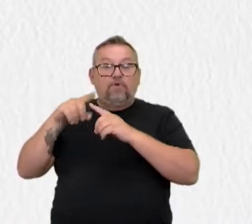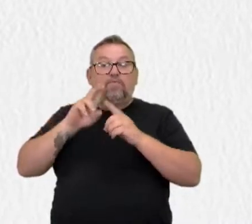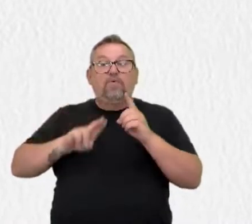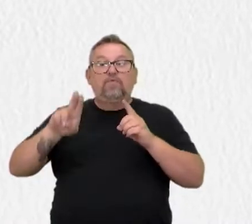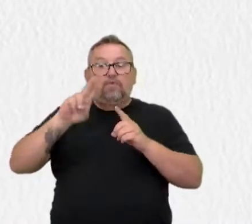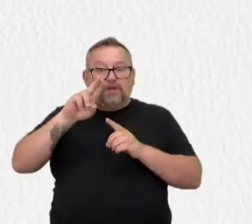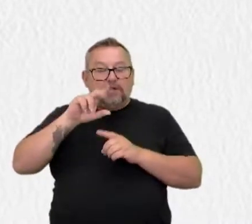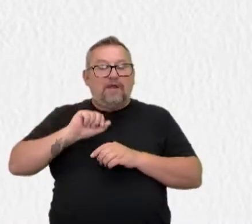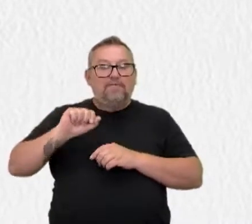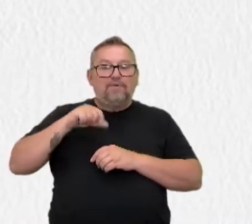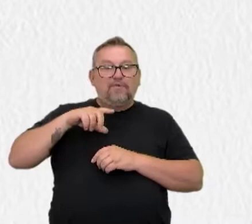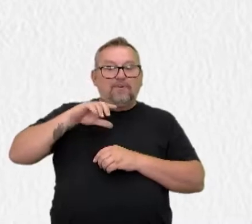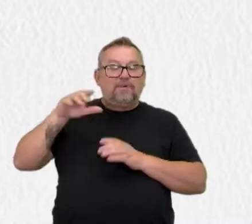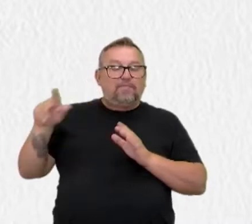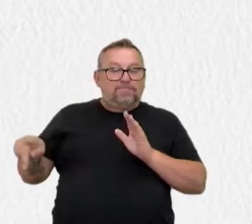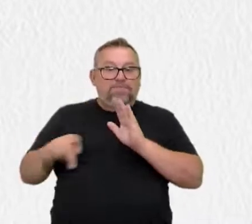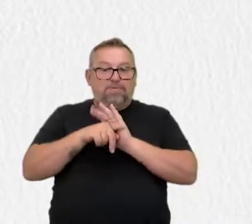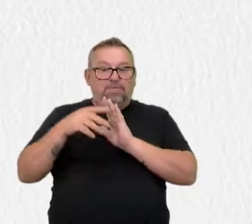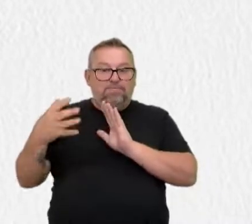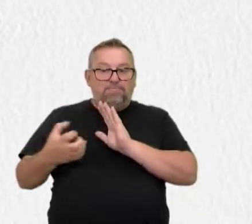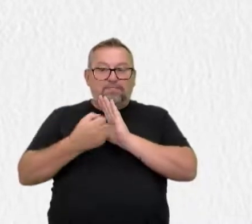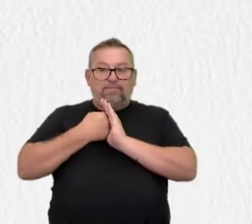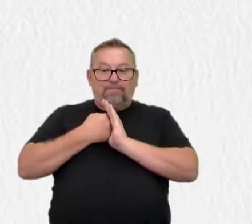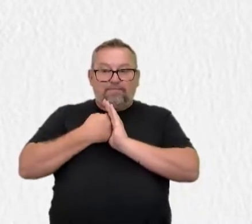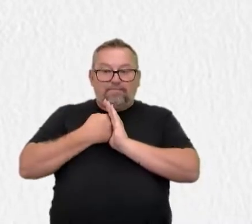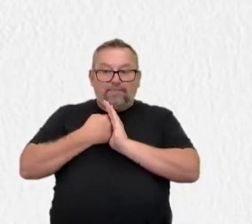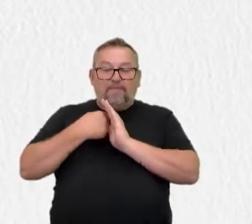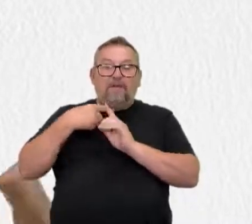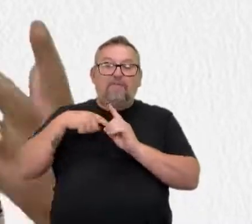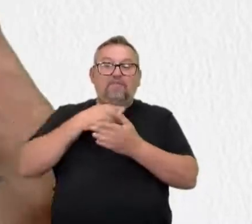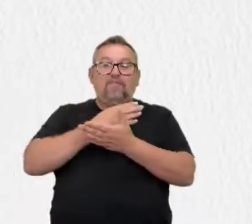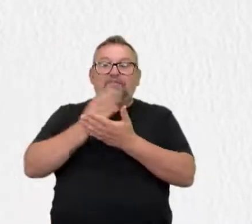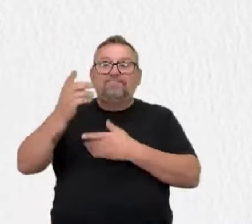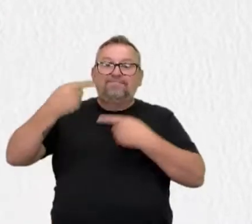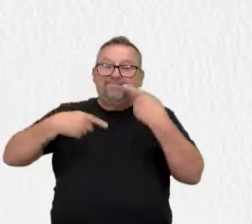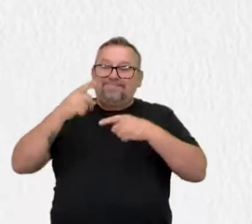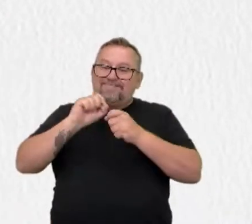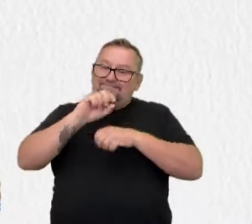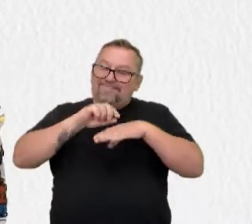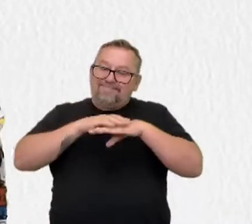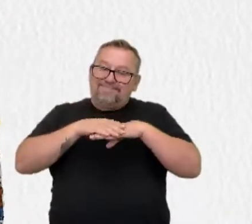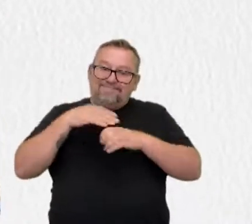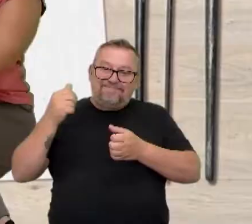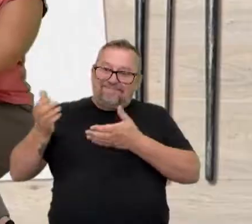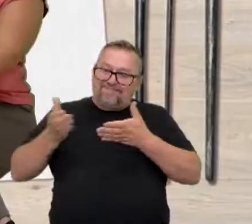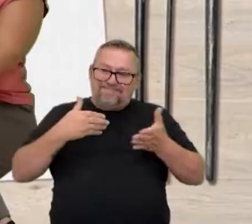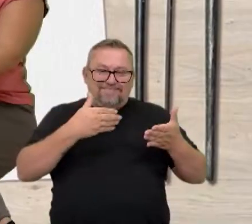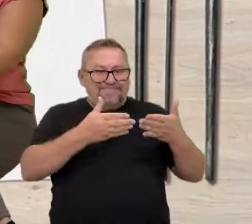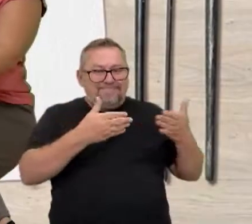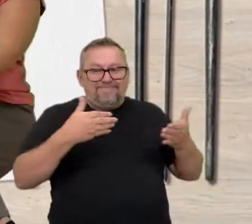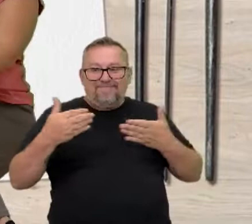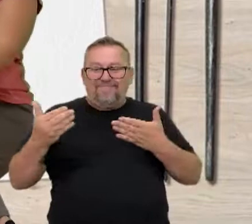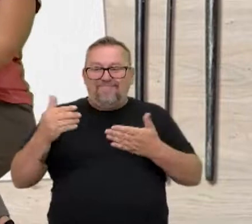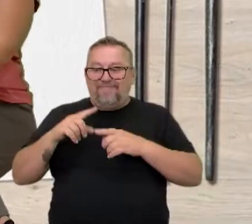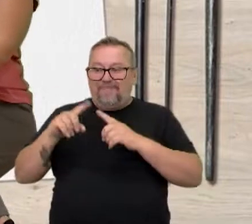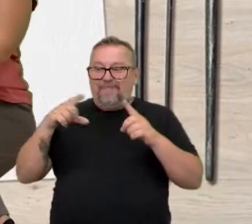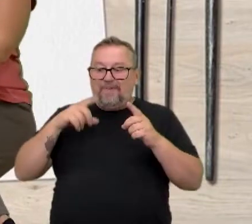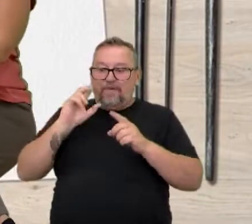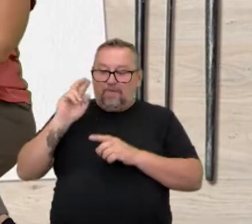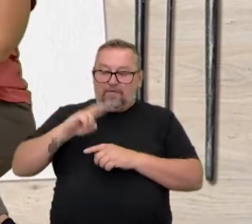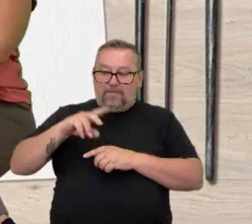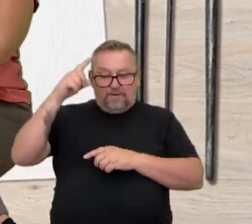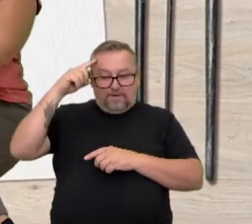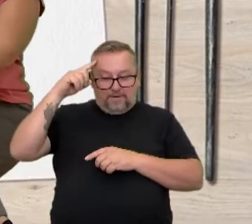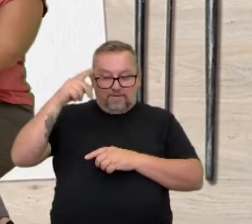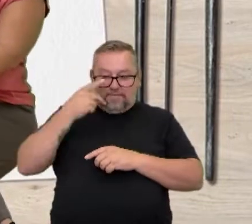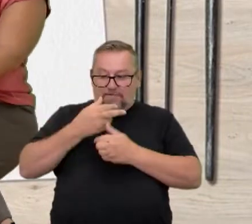foi esse processo de apropriação. E aí a gente começa a discutir, que é o que a gente está fazendo aqui agora, né, meninas? Conversando um pouquinho sobre esse gênero, falar um